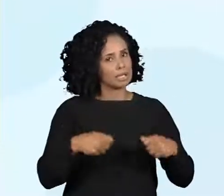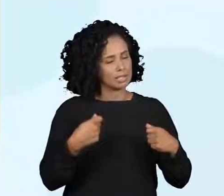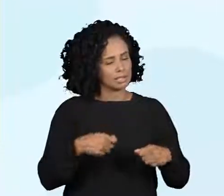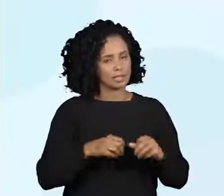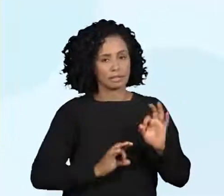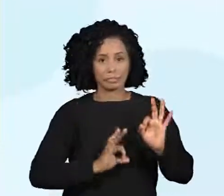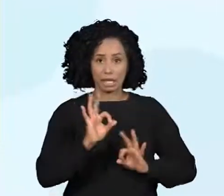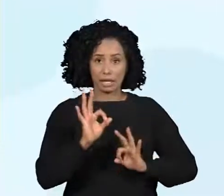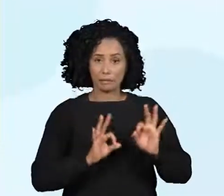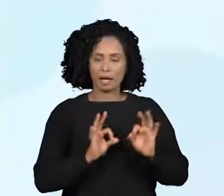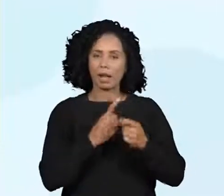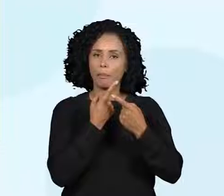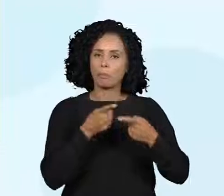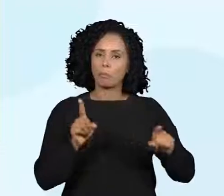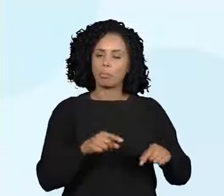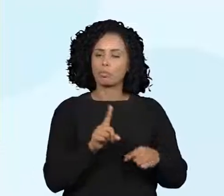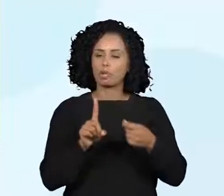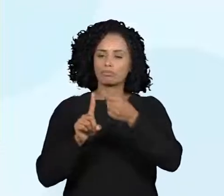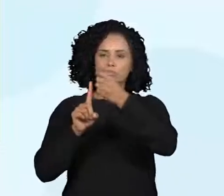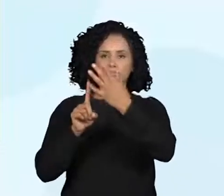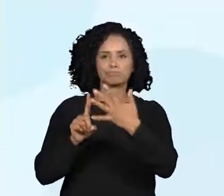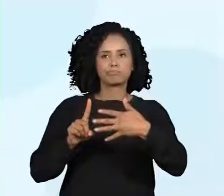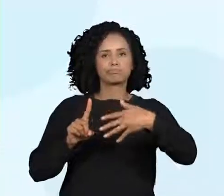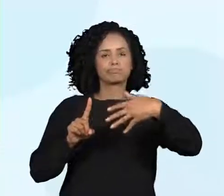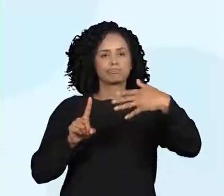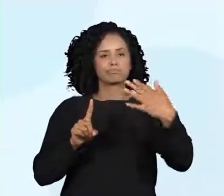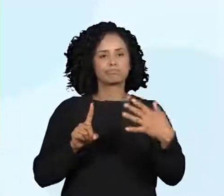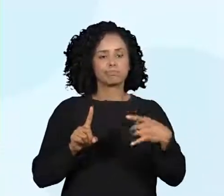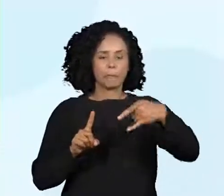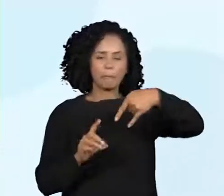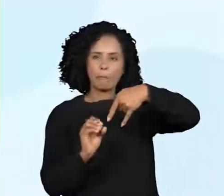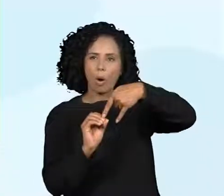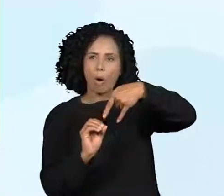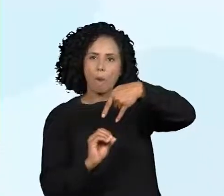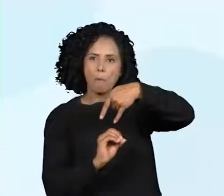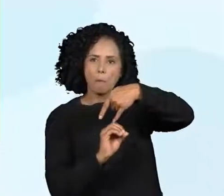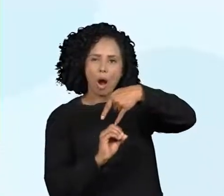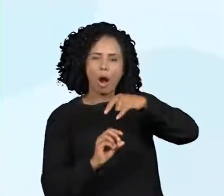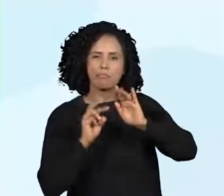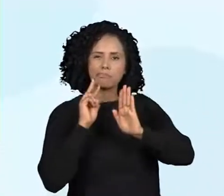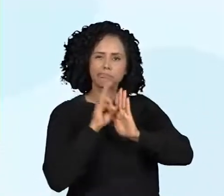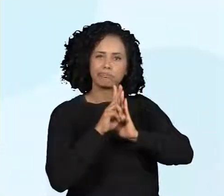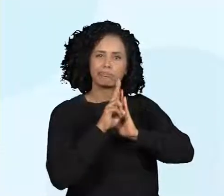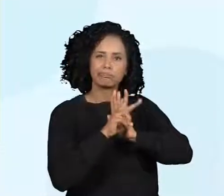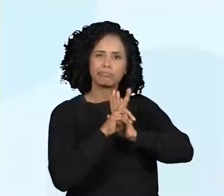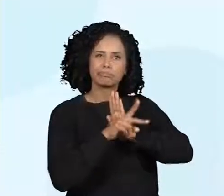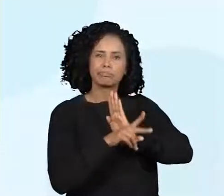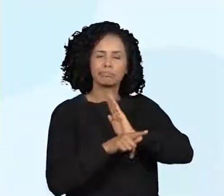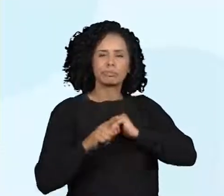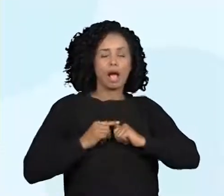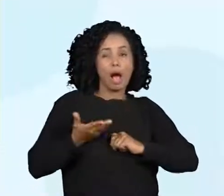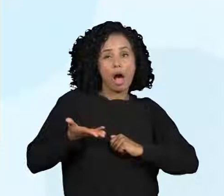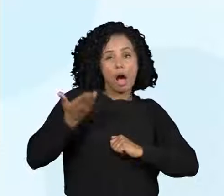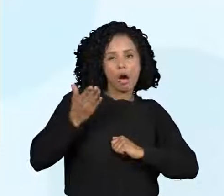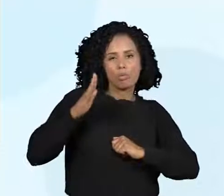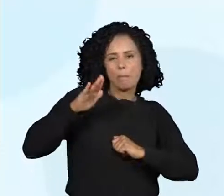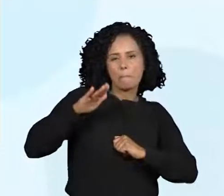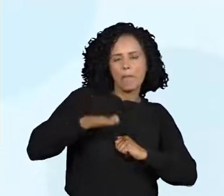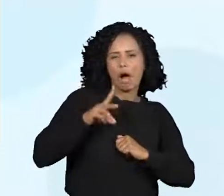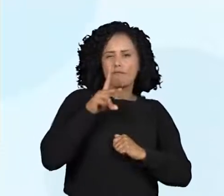uma música. Então a gente vai passar por intensidade, altura,